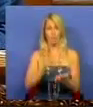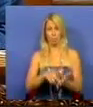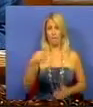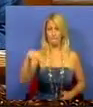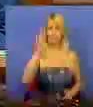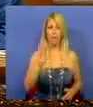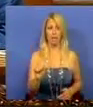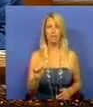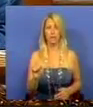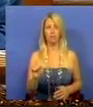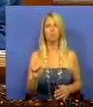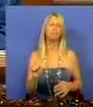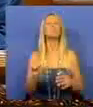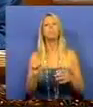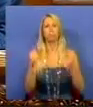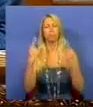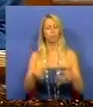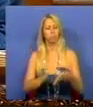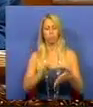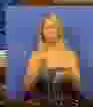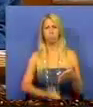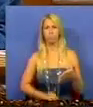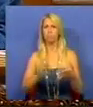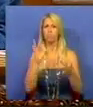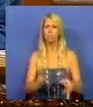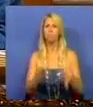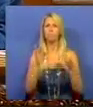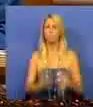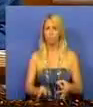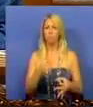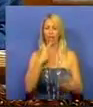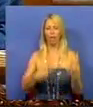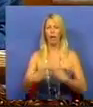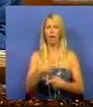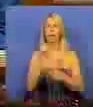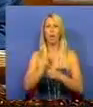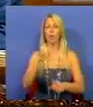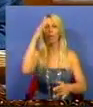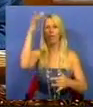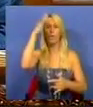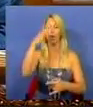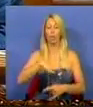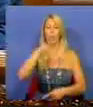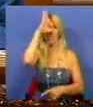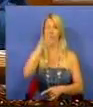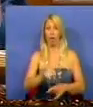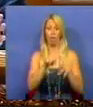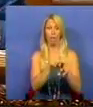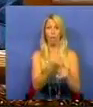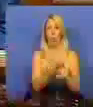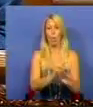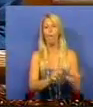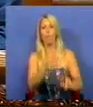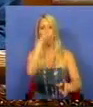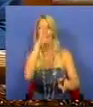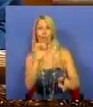PS subscreve por inteiro e acriticamente as teses do Governo quanto à nacionalização,